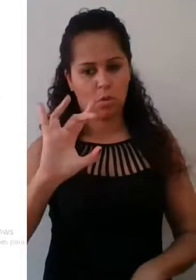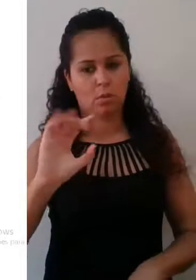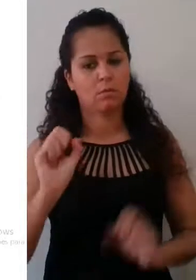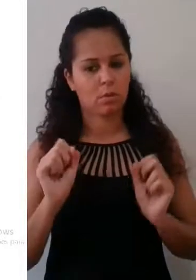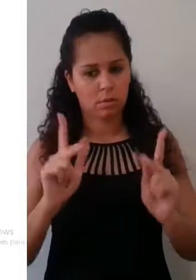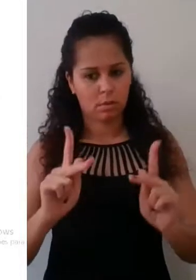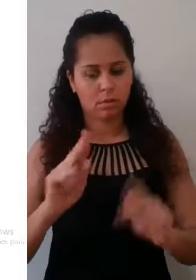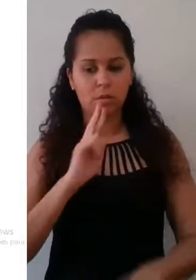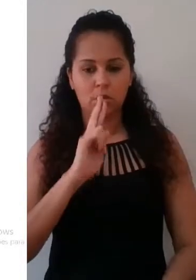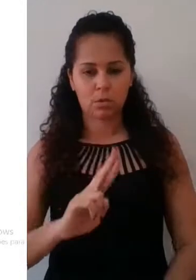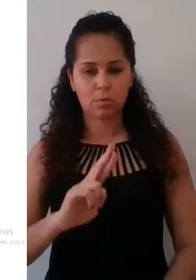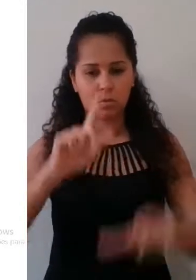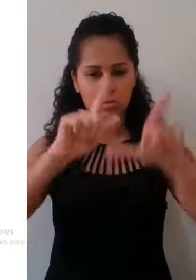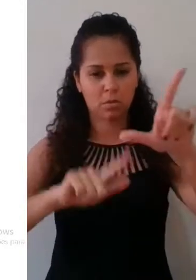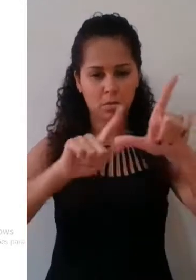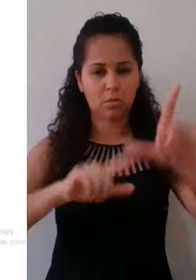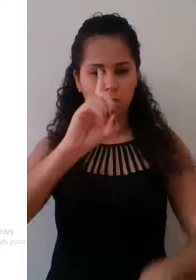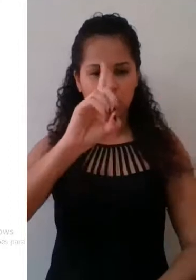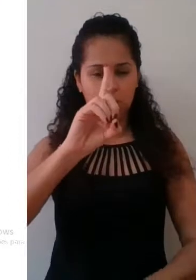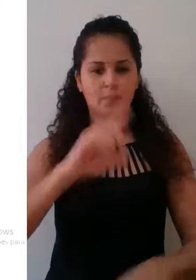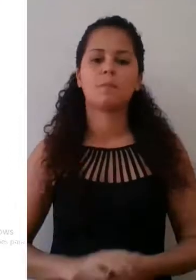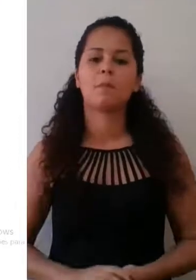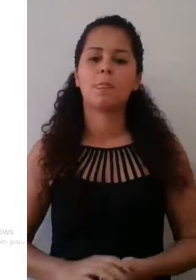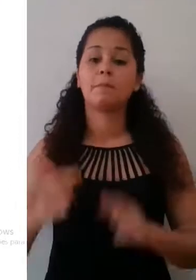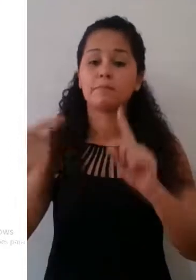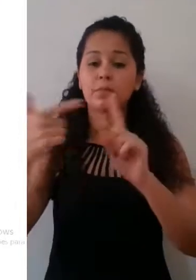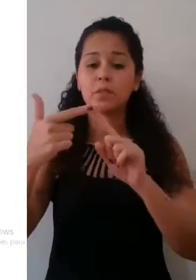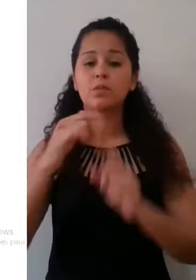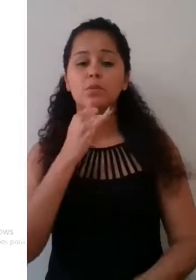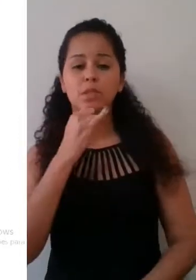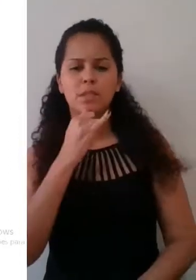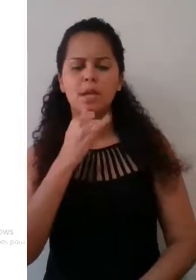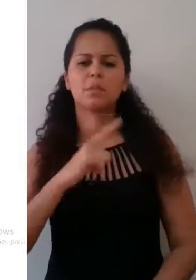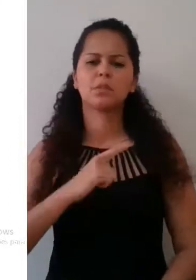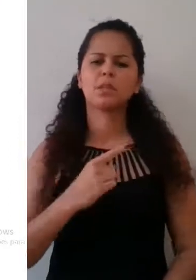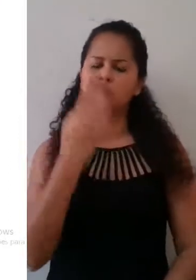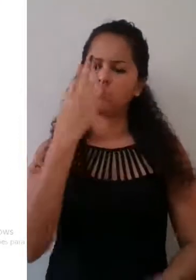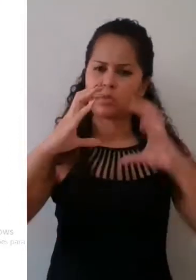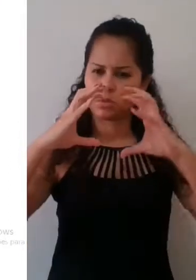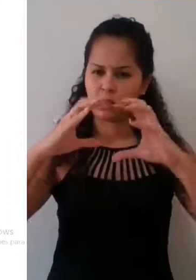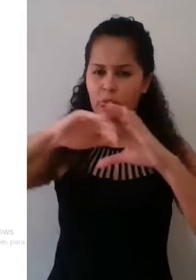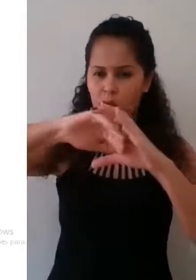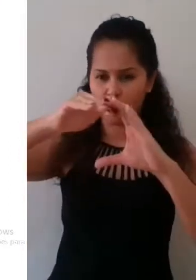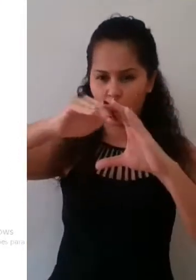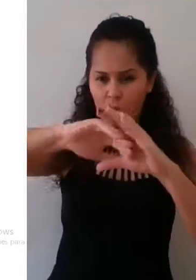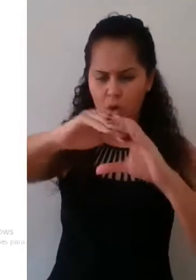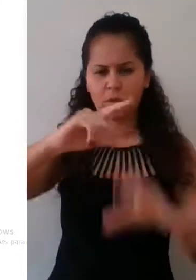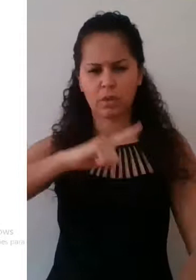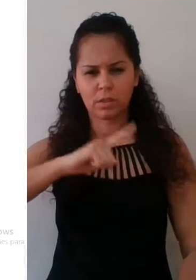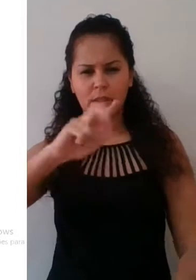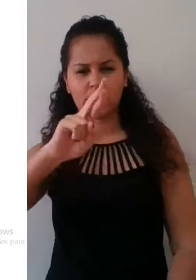resposta, letra D. Segundo exemplo. Certo espelho esférico côncavo apresenta raio de curvatura igual